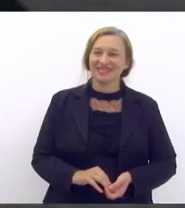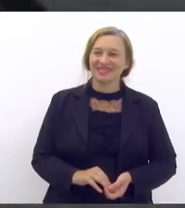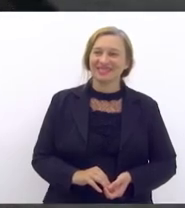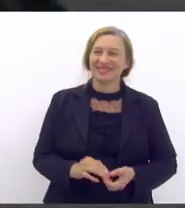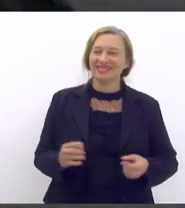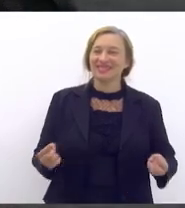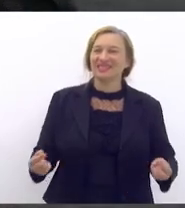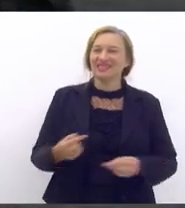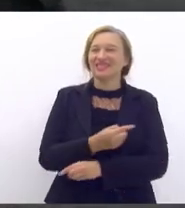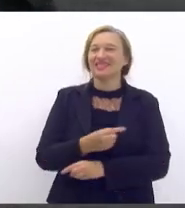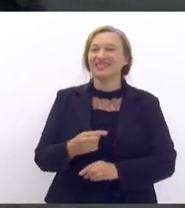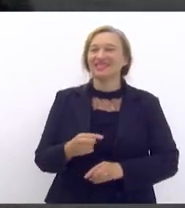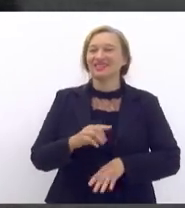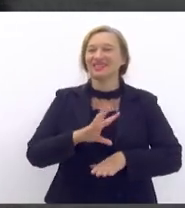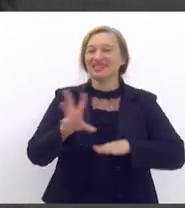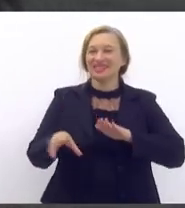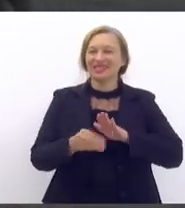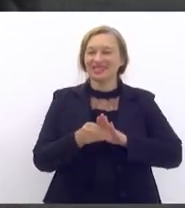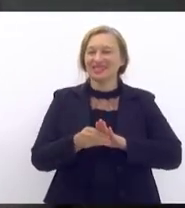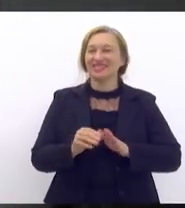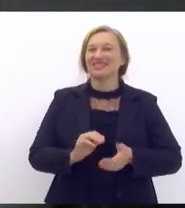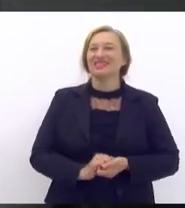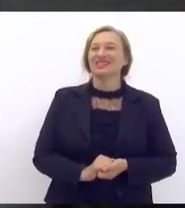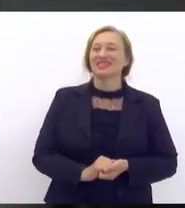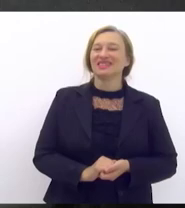Contrário às emendas e favorável ao projeto.